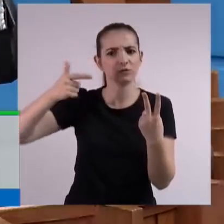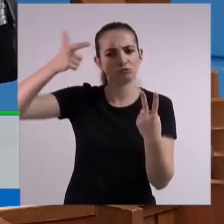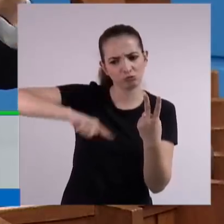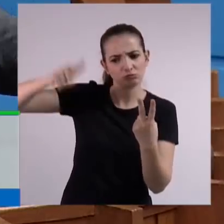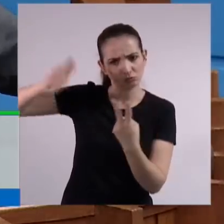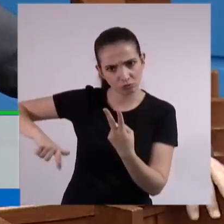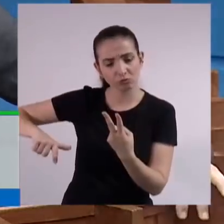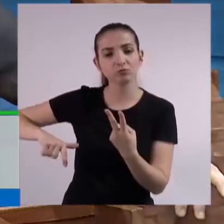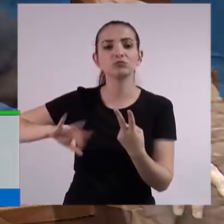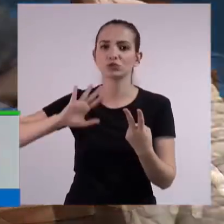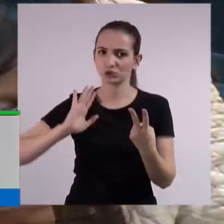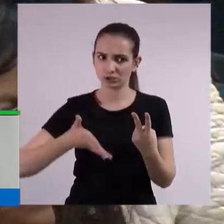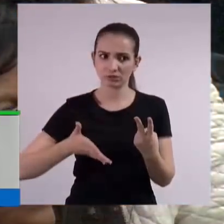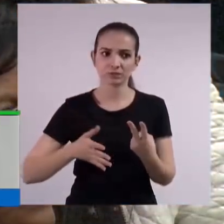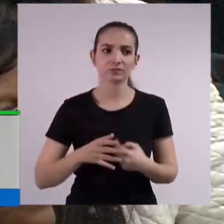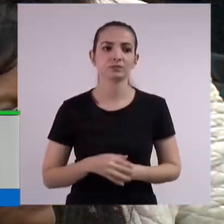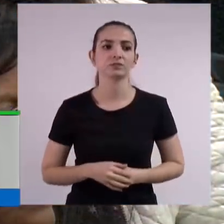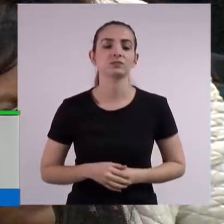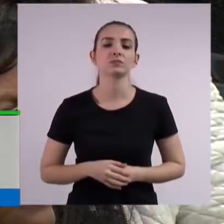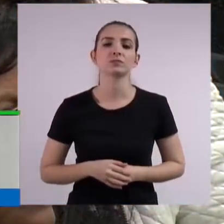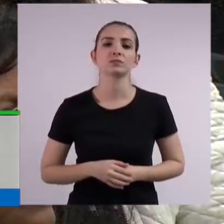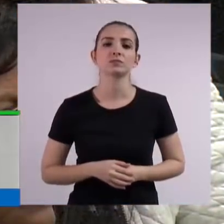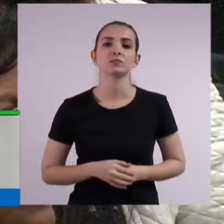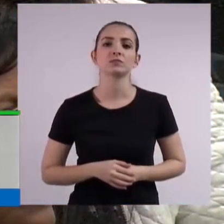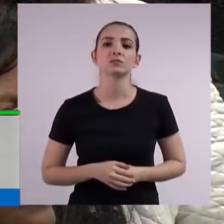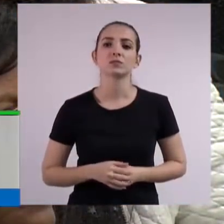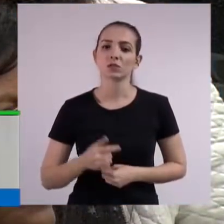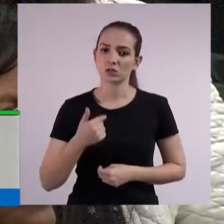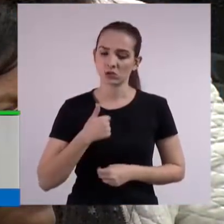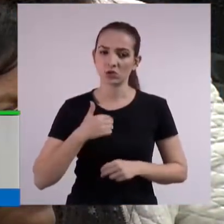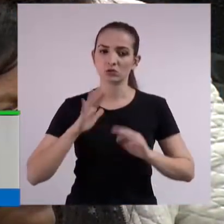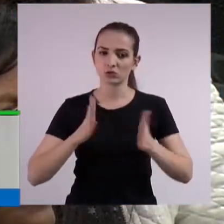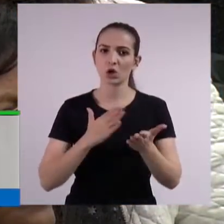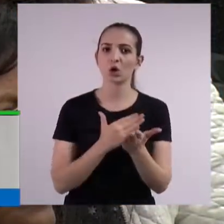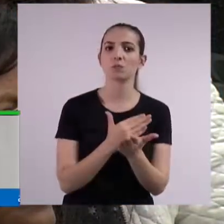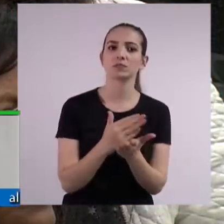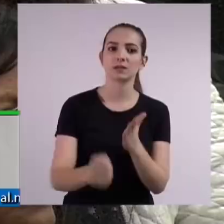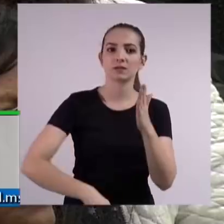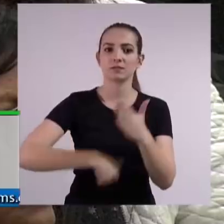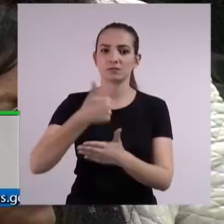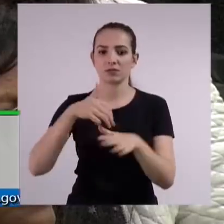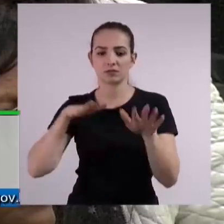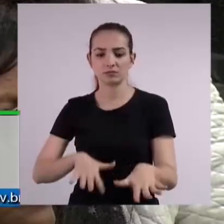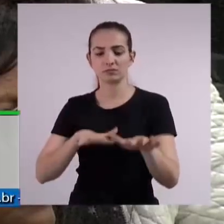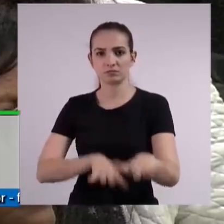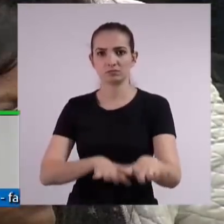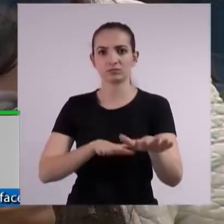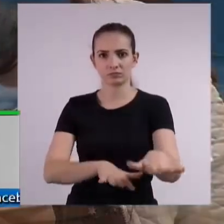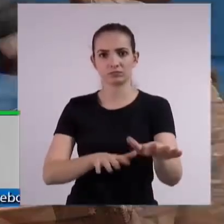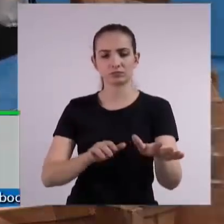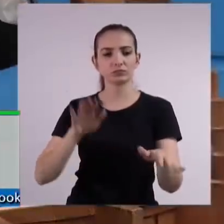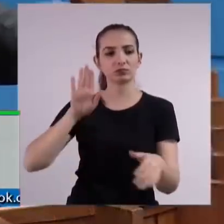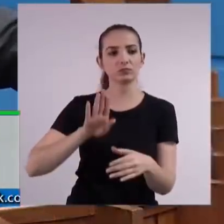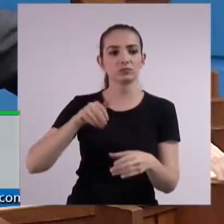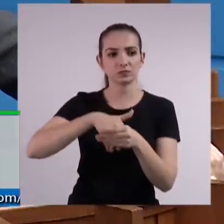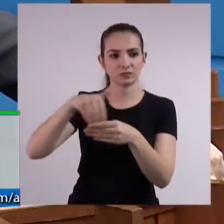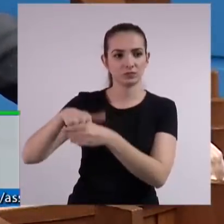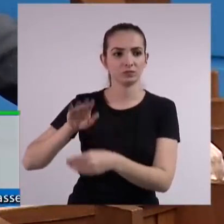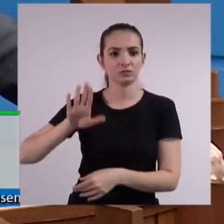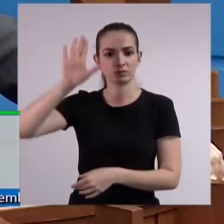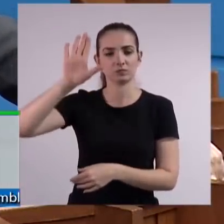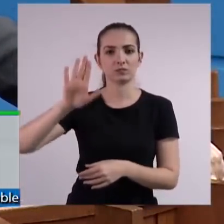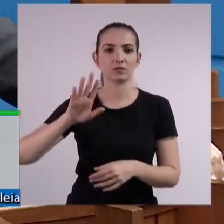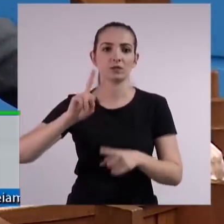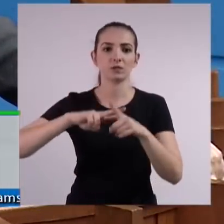do primeiro para o segundo. E quero dizer, iniciei a primeira campanha, pouco mais